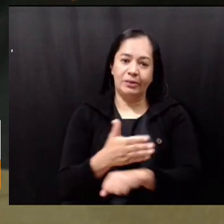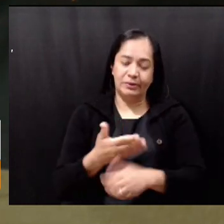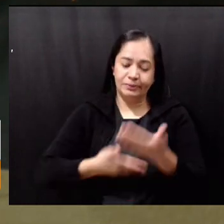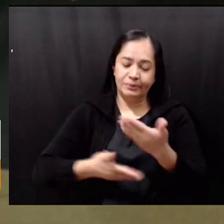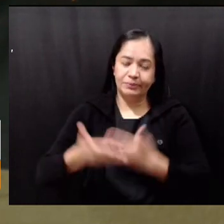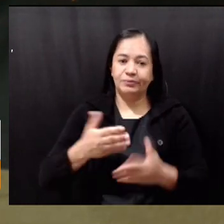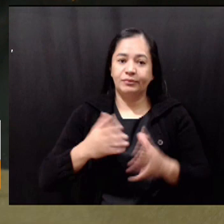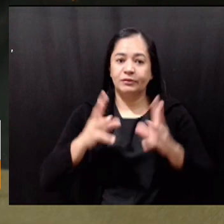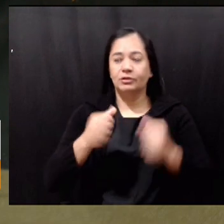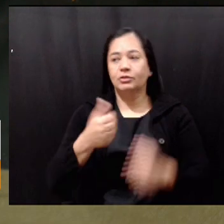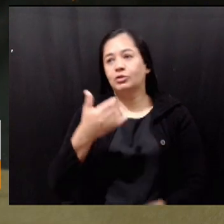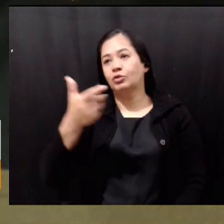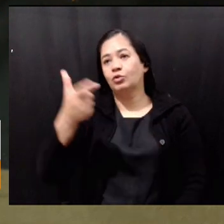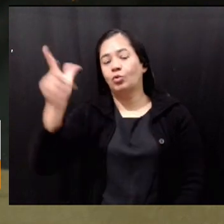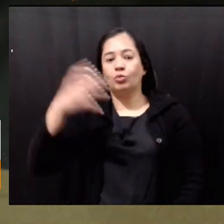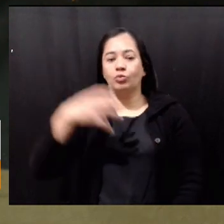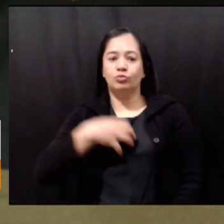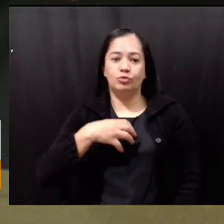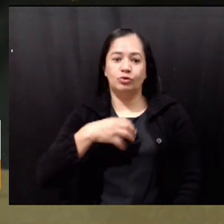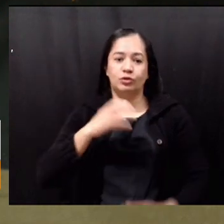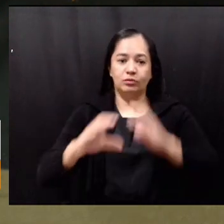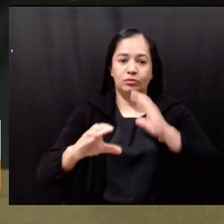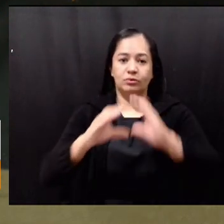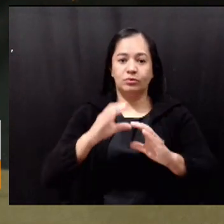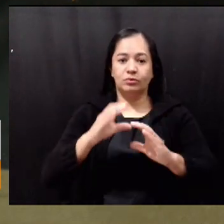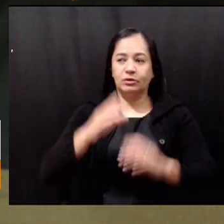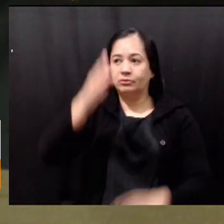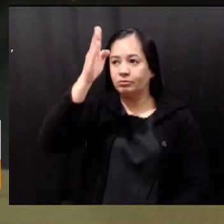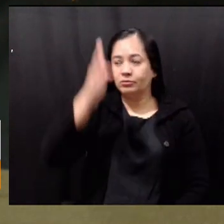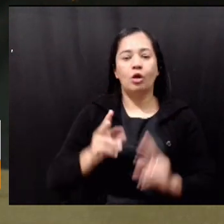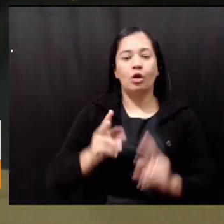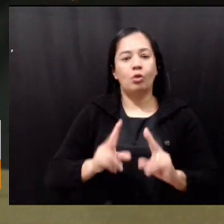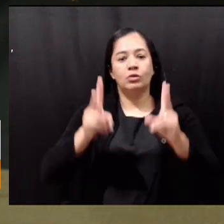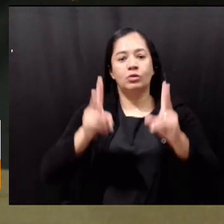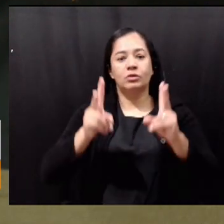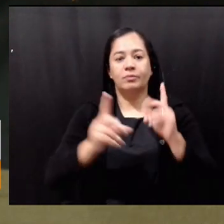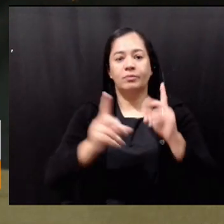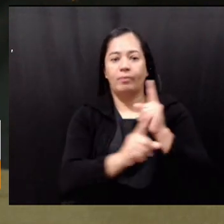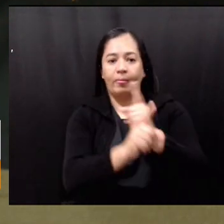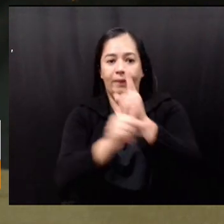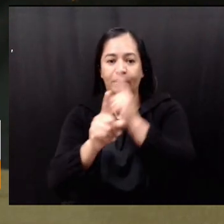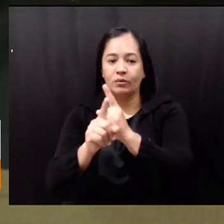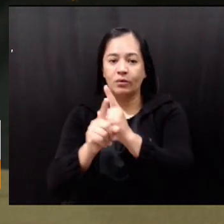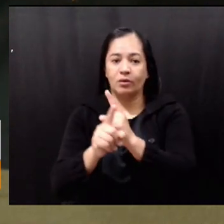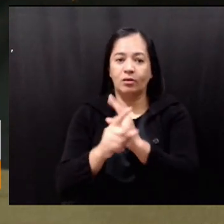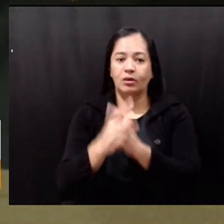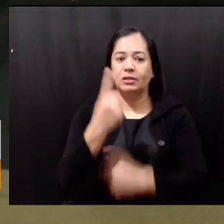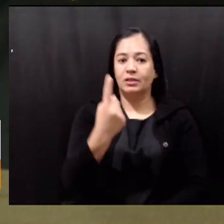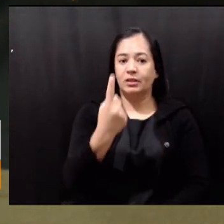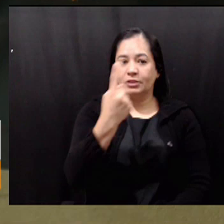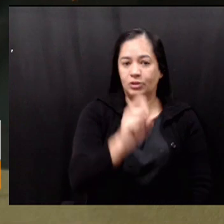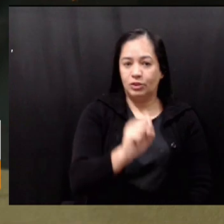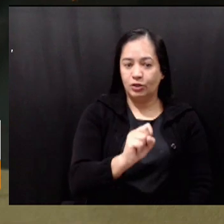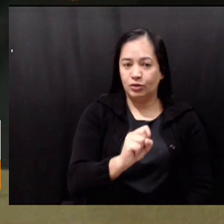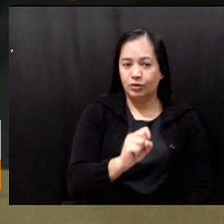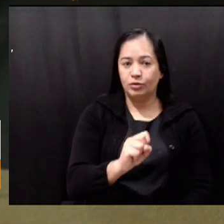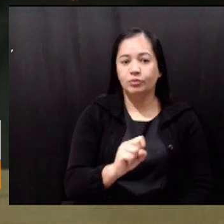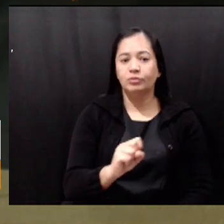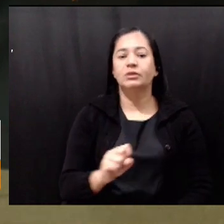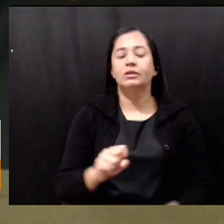de comunicação com a INDEC serão mantidas, tá? Inclusive atendimento pelo 118, Fale Conosco a INDEC, e o WhatsApp